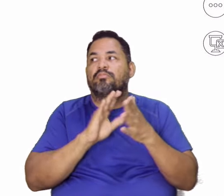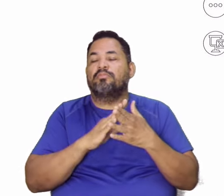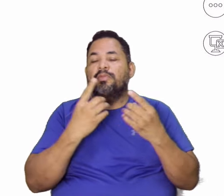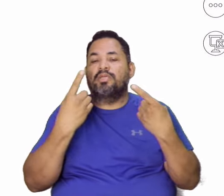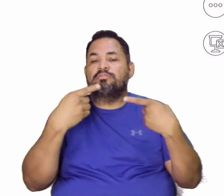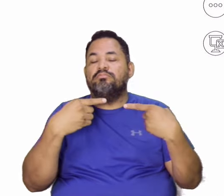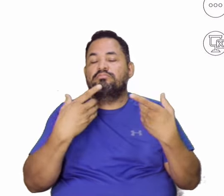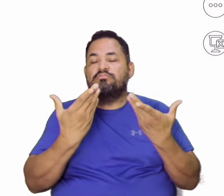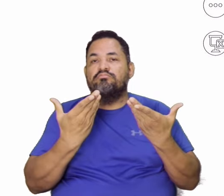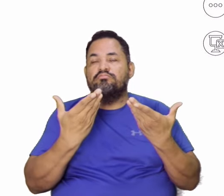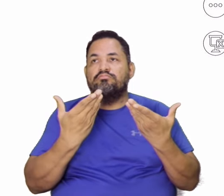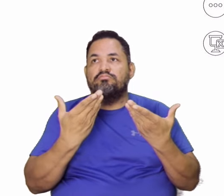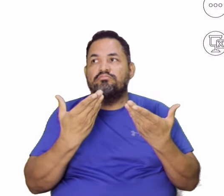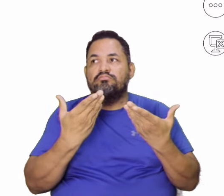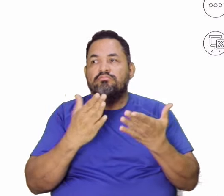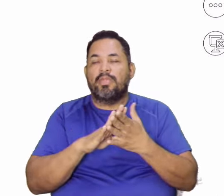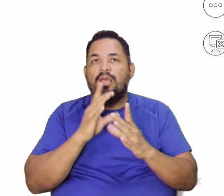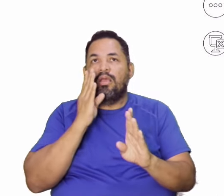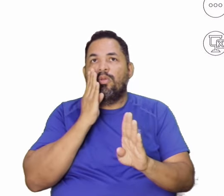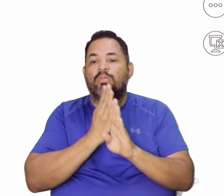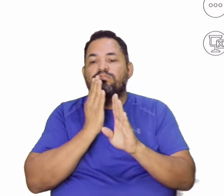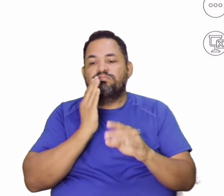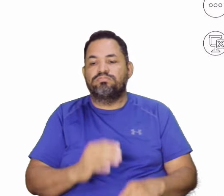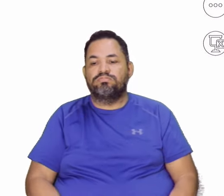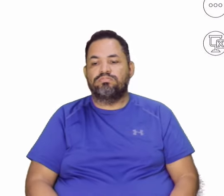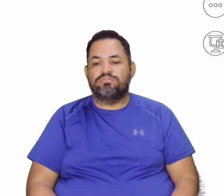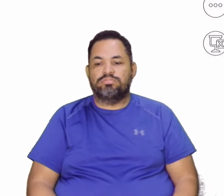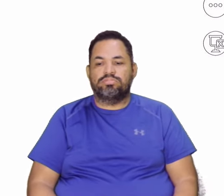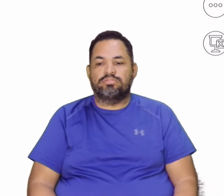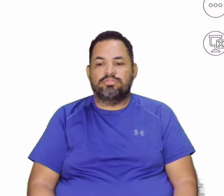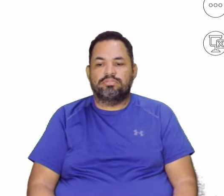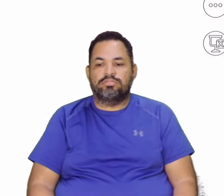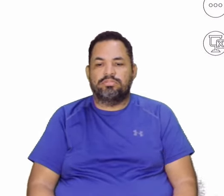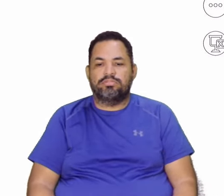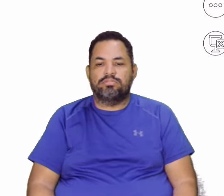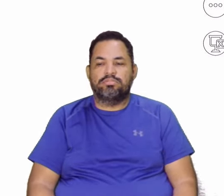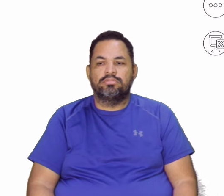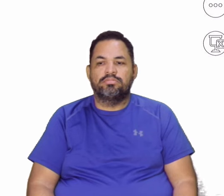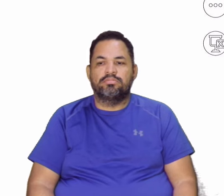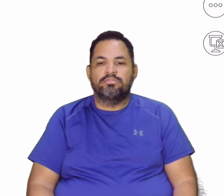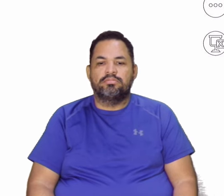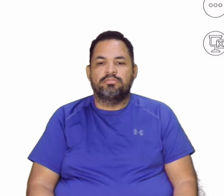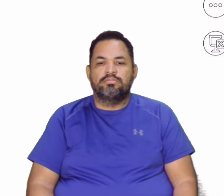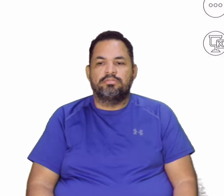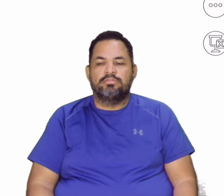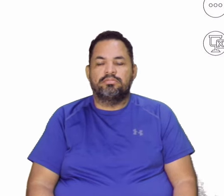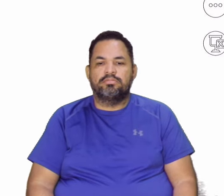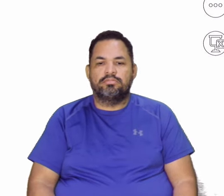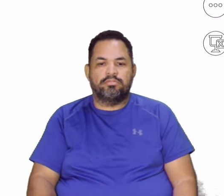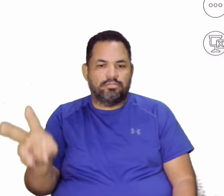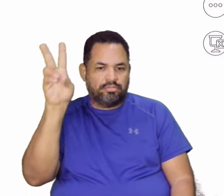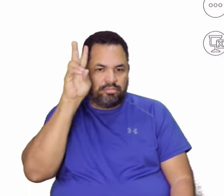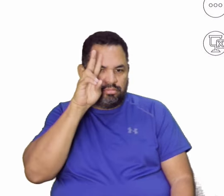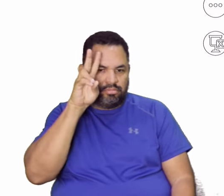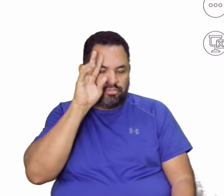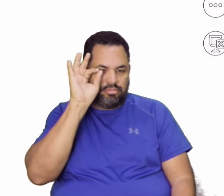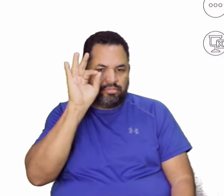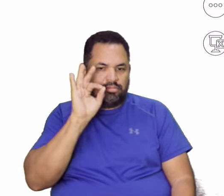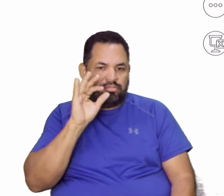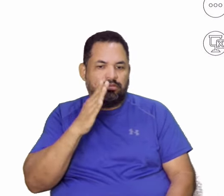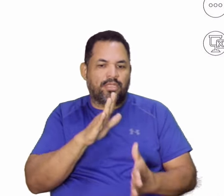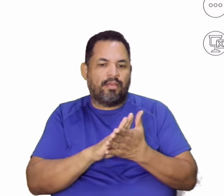desafios a ser encontrados Olha a chave de resposta que eu trago aqui para vocês Lembrando que a chave de resposta